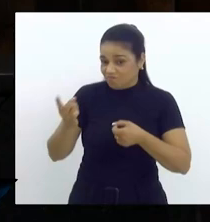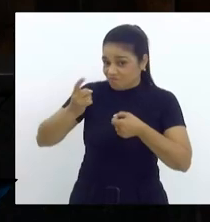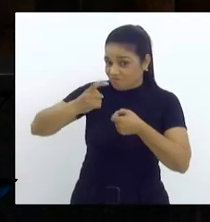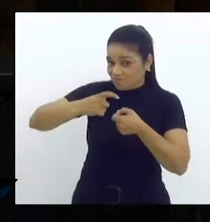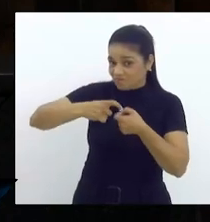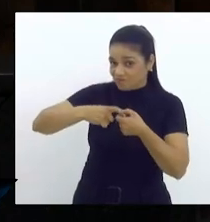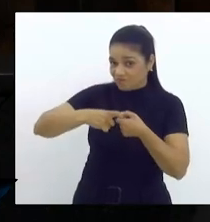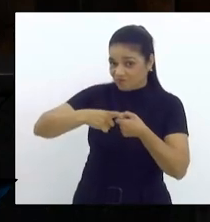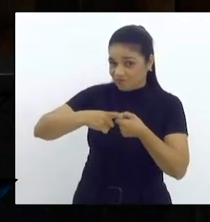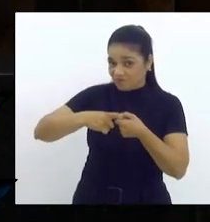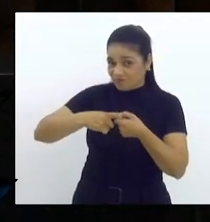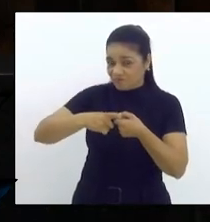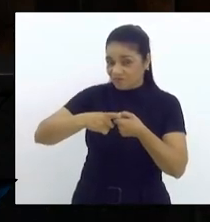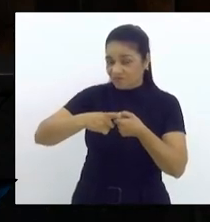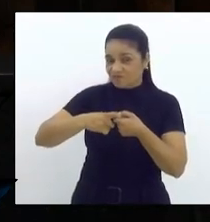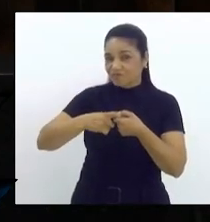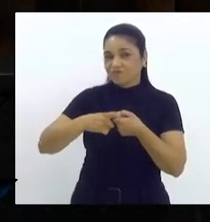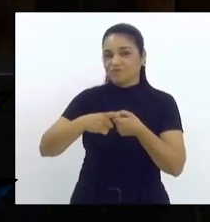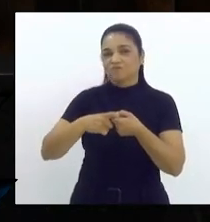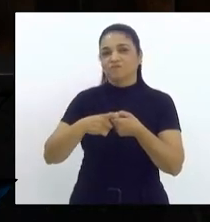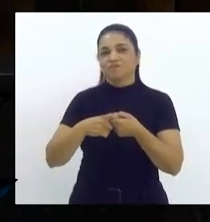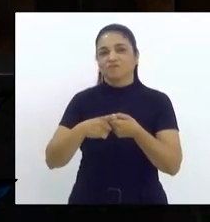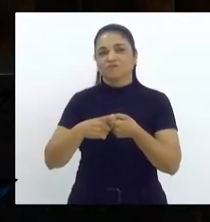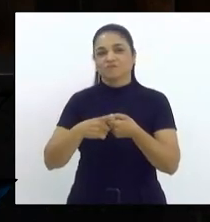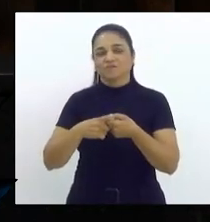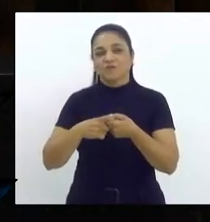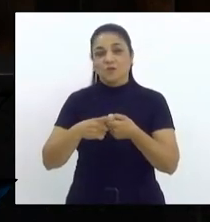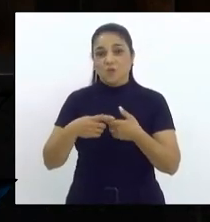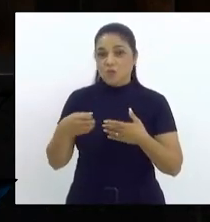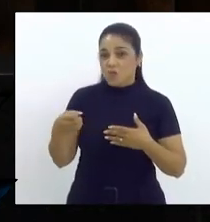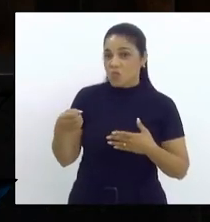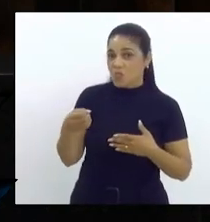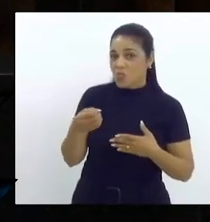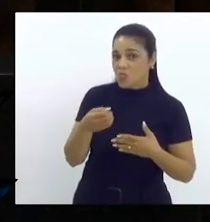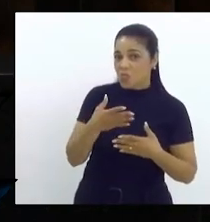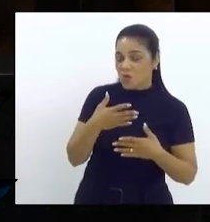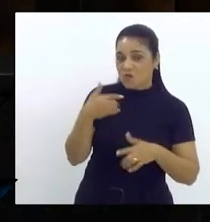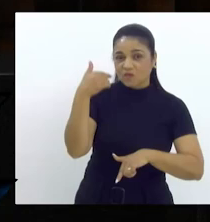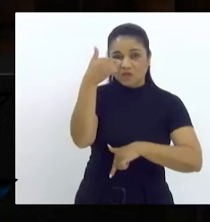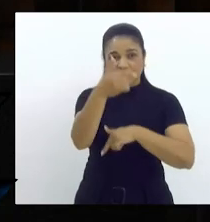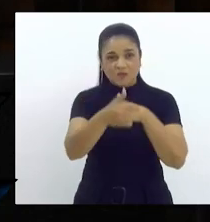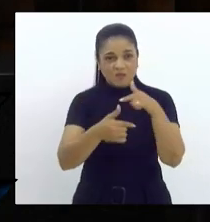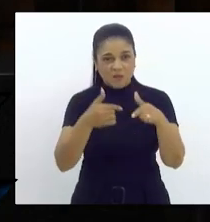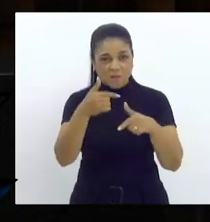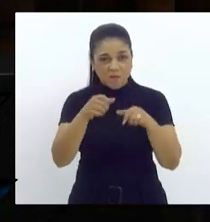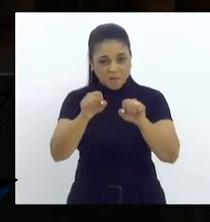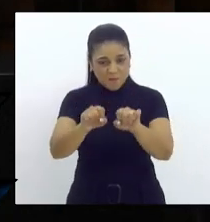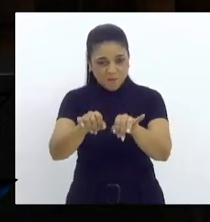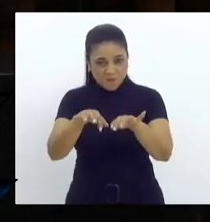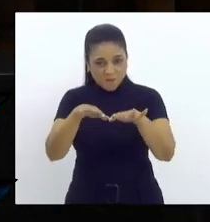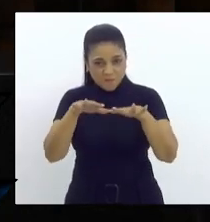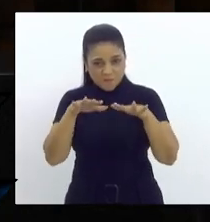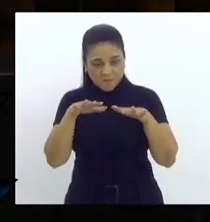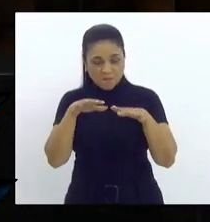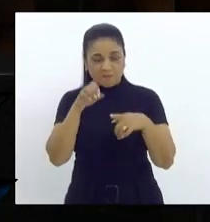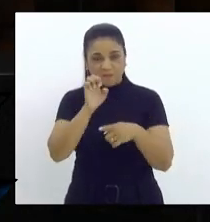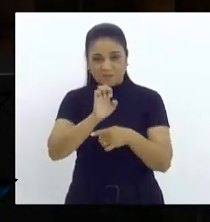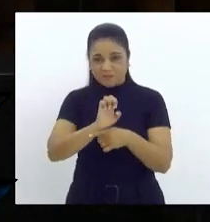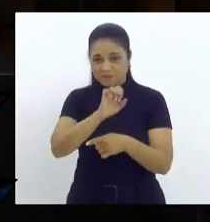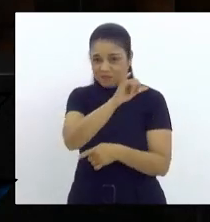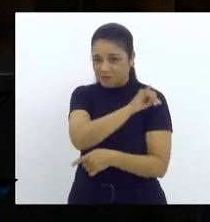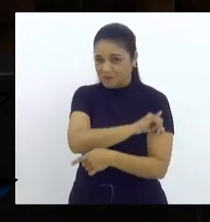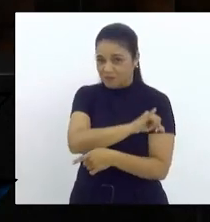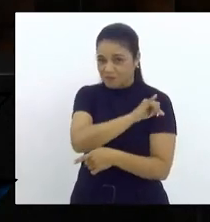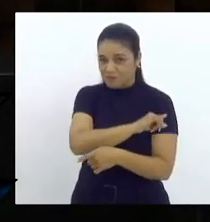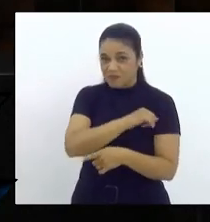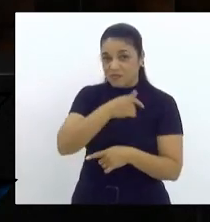retornamos para o início de um novo ciclo de trabalho do Parlamento Fluminense no